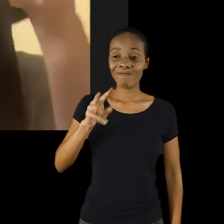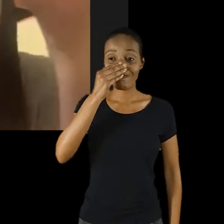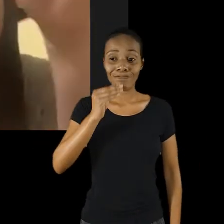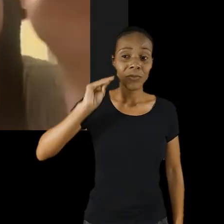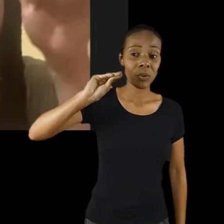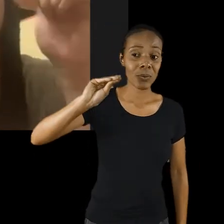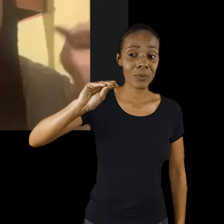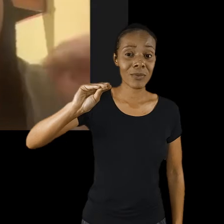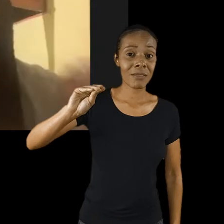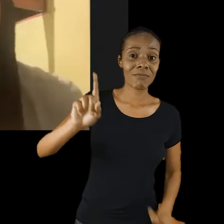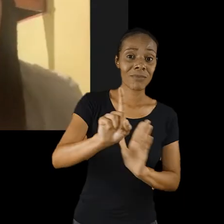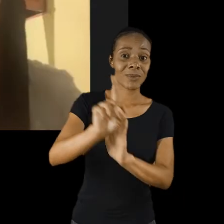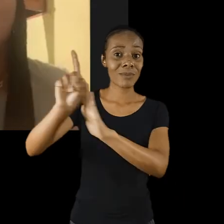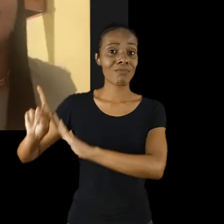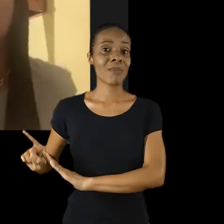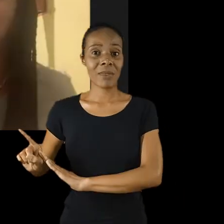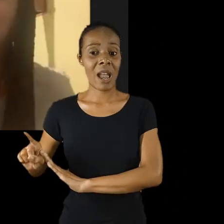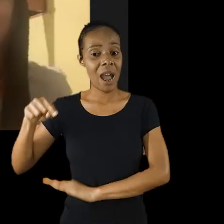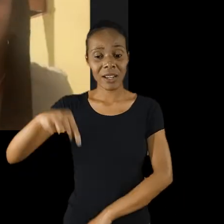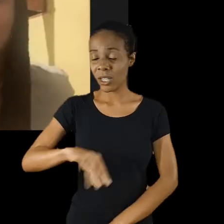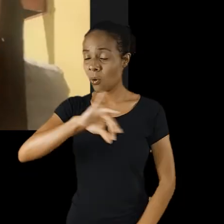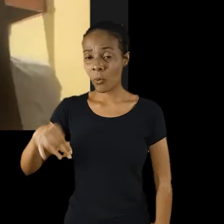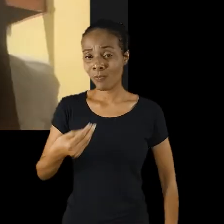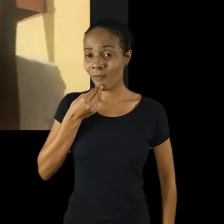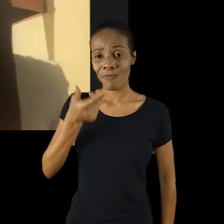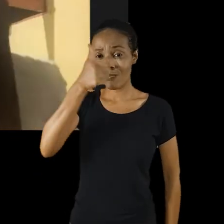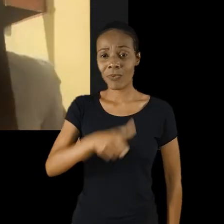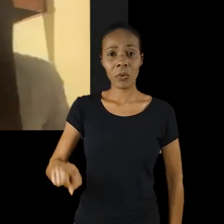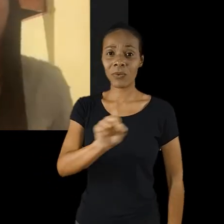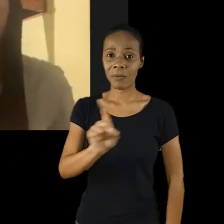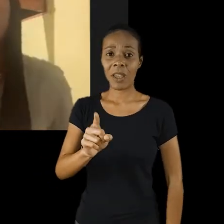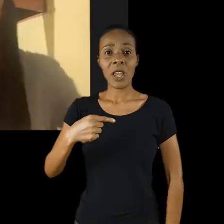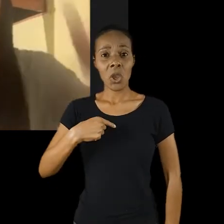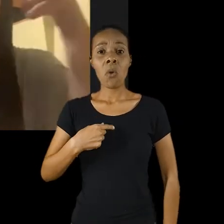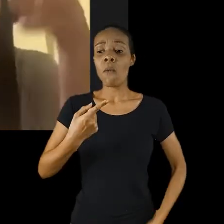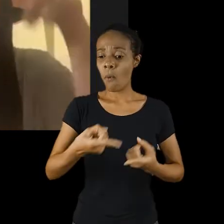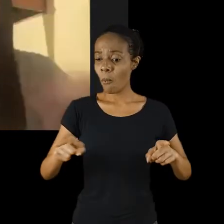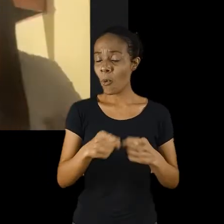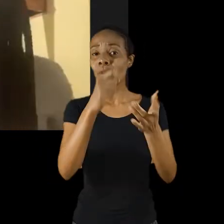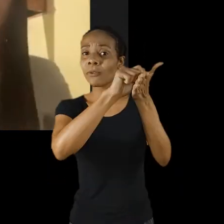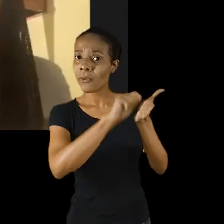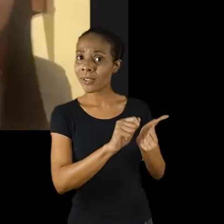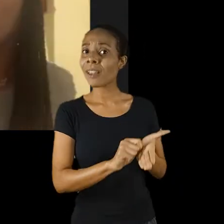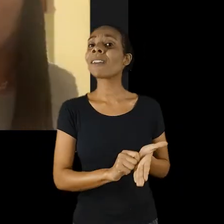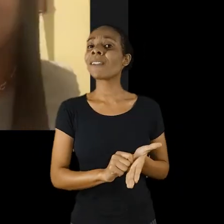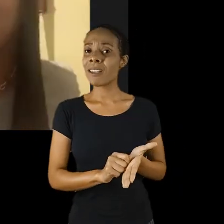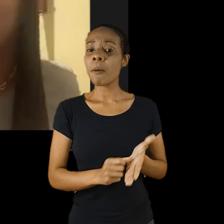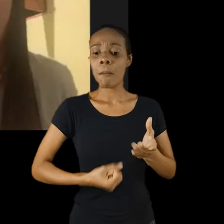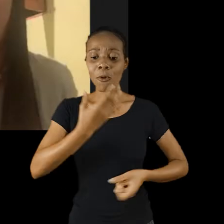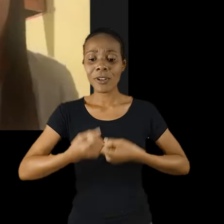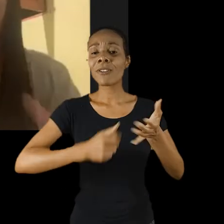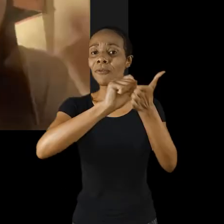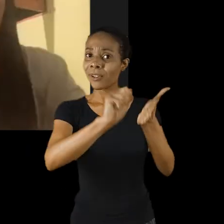escrever sobre o que você tá me deixando nervosa e eu vou te deixar nervosa com o sucesso que essa música e que essa poesia vai fazer, otário. Aí, assim, a gente vai